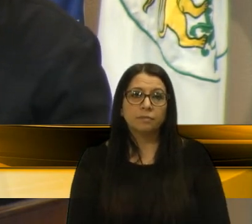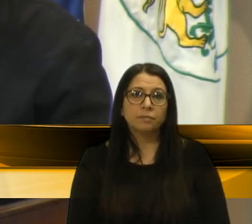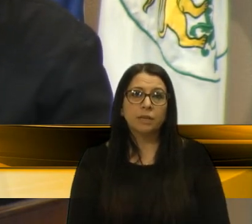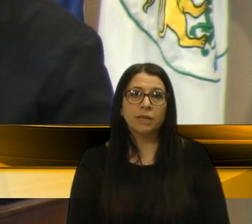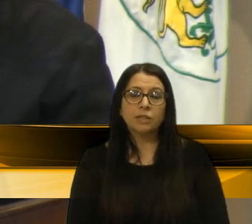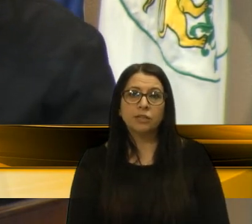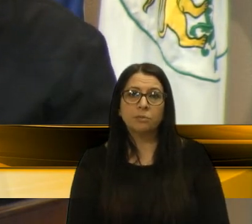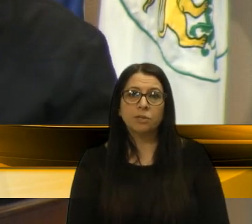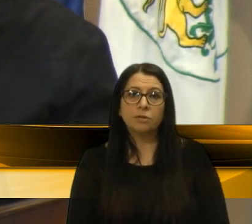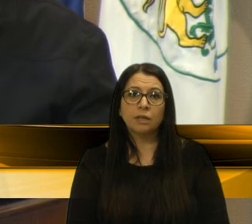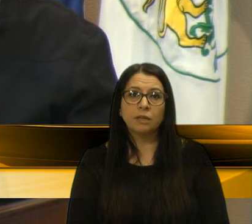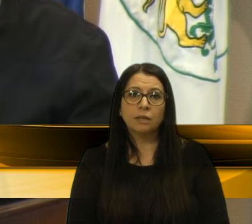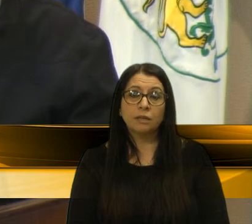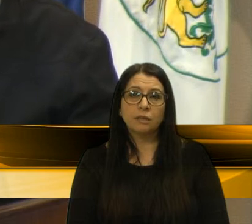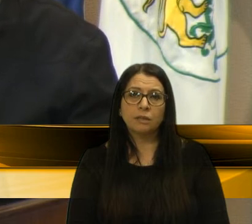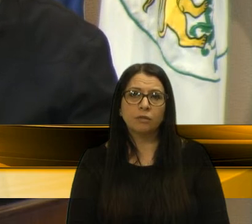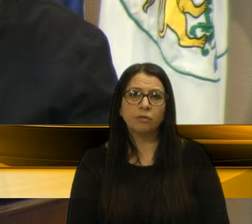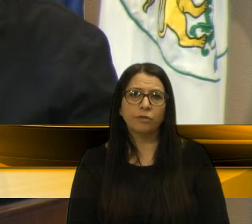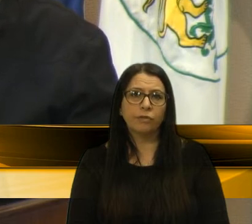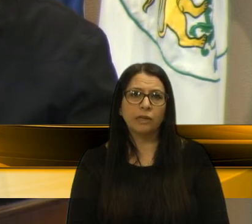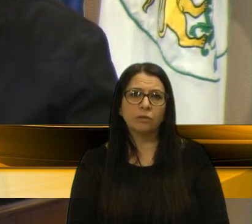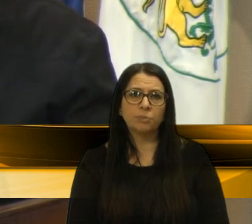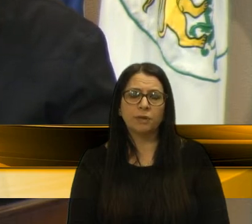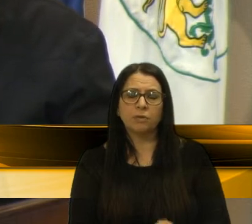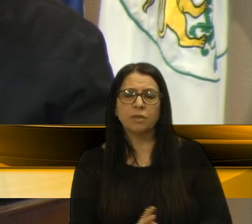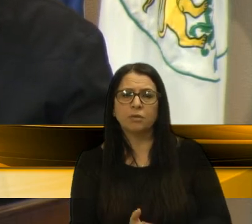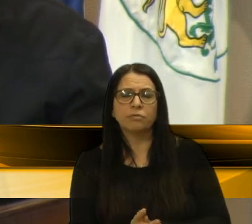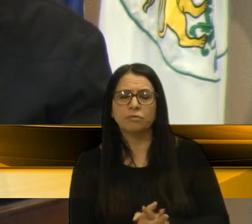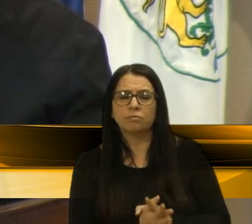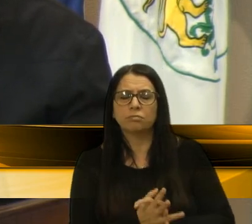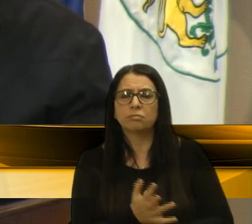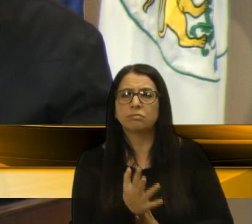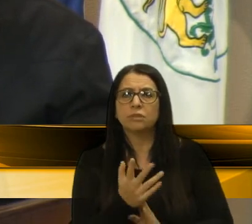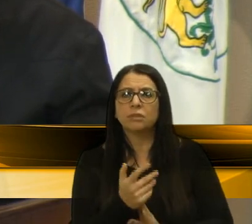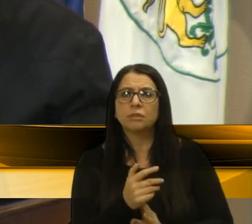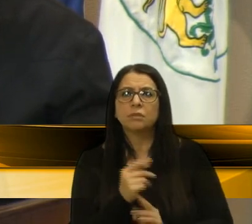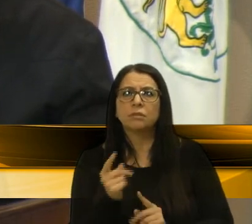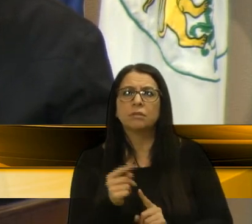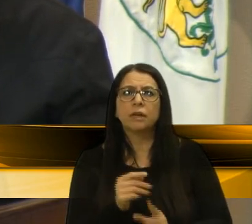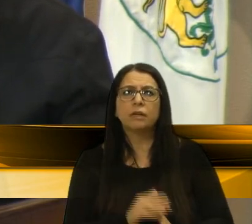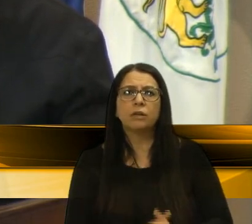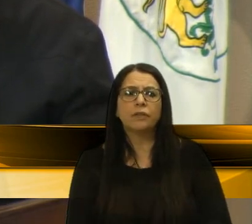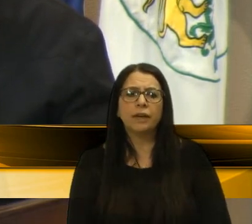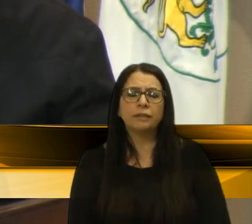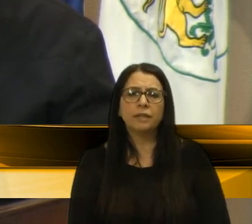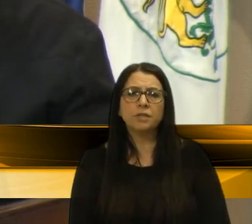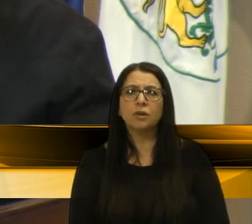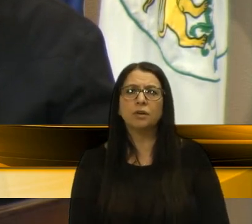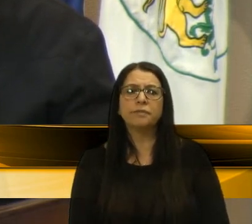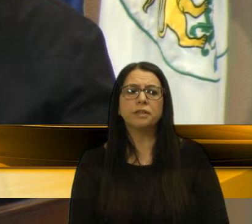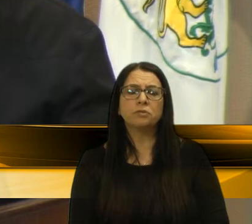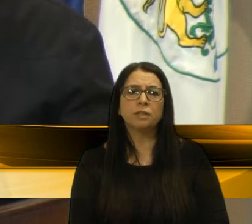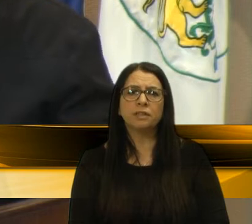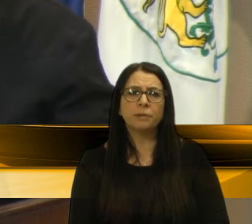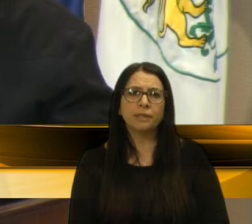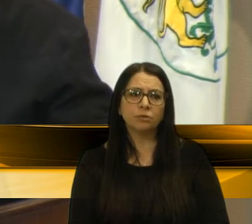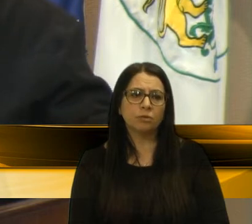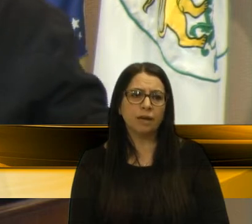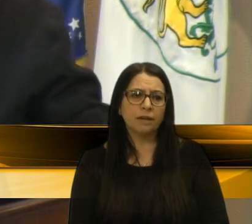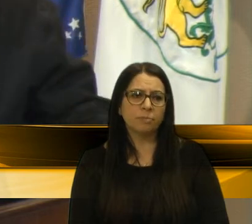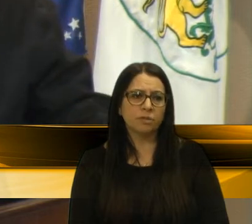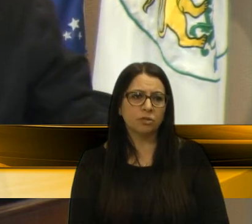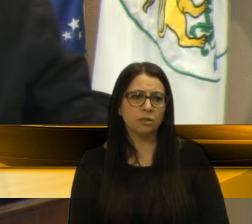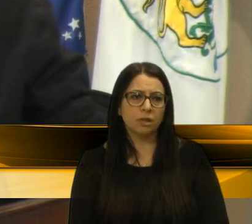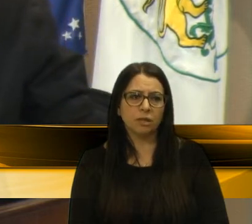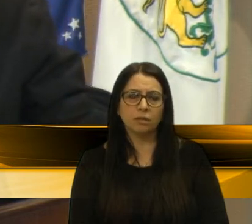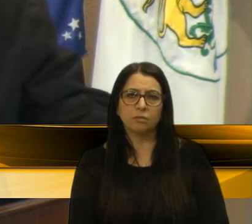pela oportunidade de falar aqui em nome da Comissão de Desenvolvimento Urbano, Transporte e Habitação. E inicio lhe cumprimentando, vereador